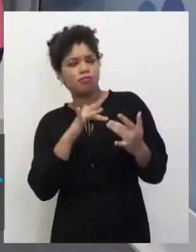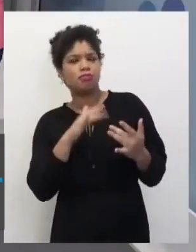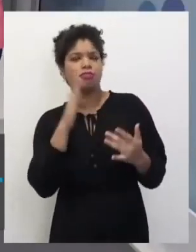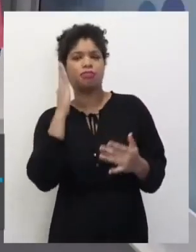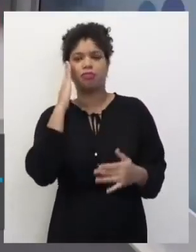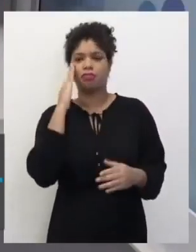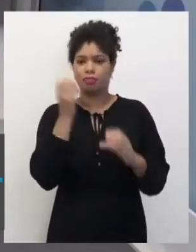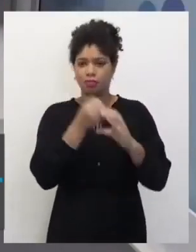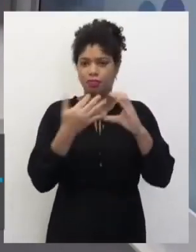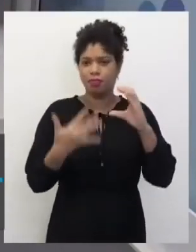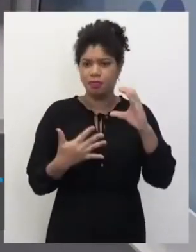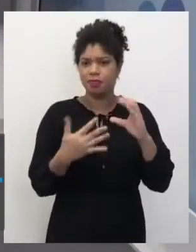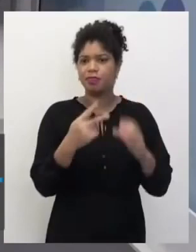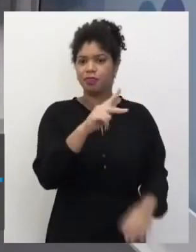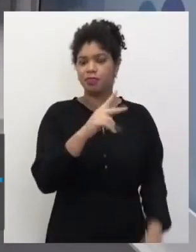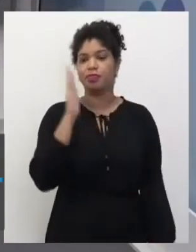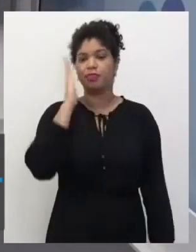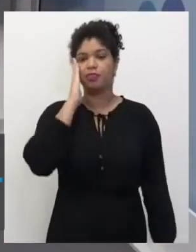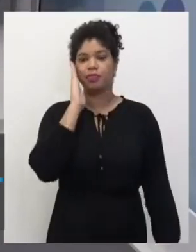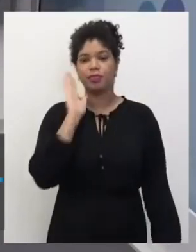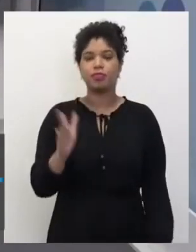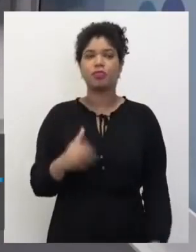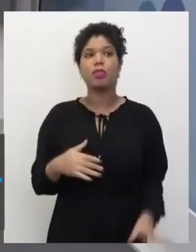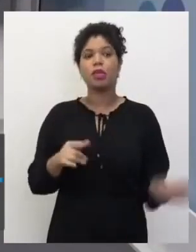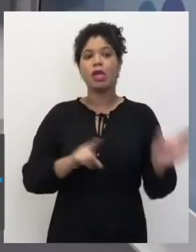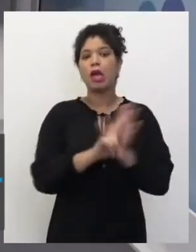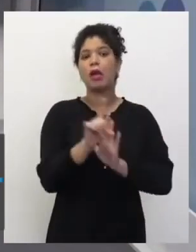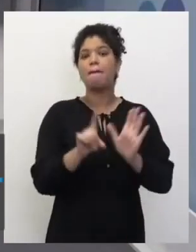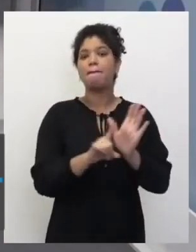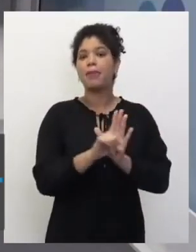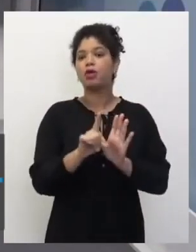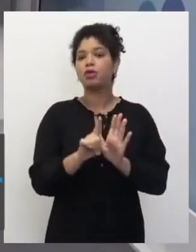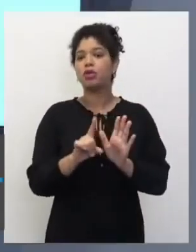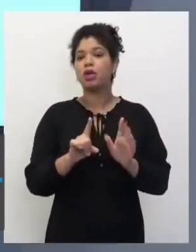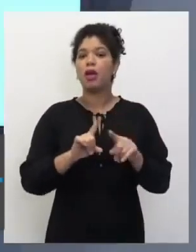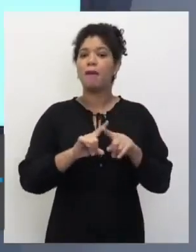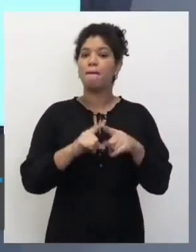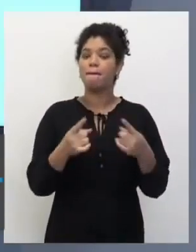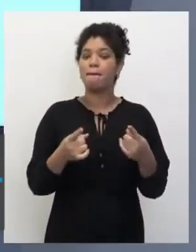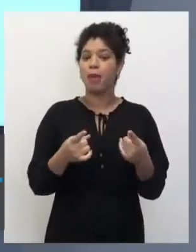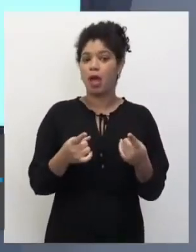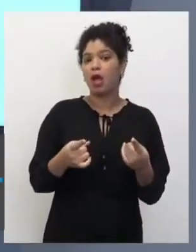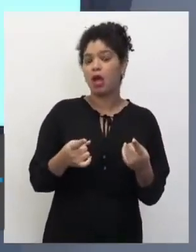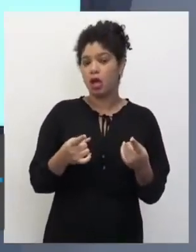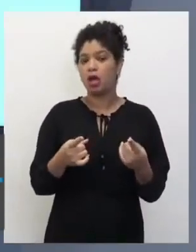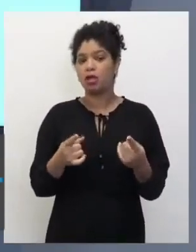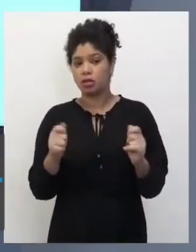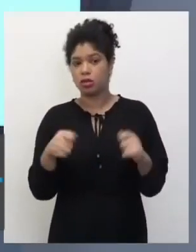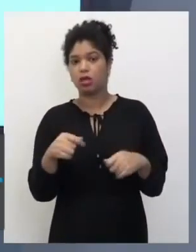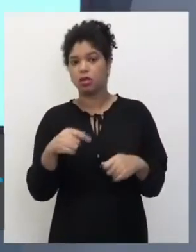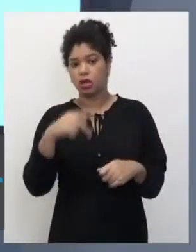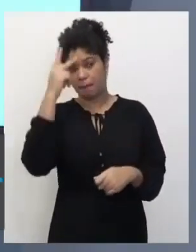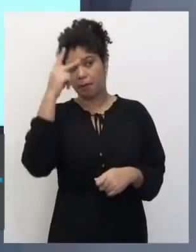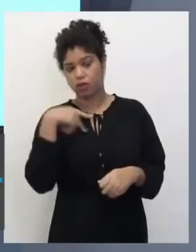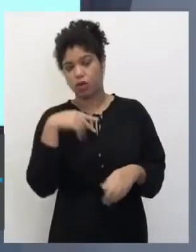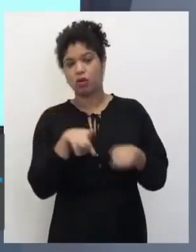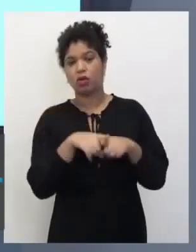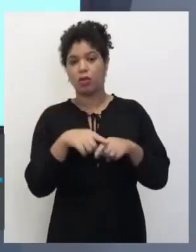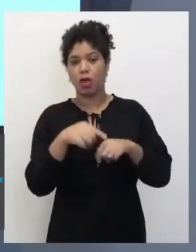algumas características dele, então eu posso perguntar algo mais para o lado pessoal e também posso falar sobre o lado